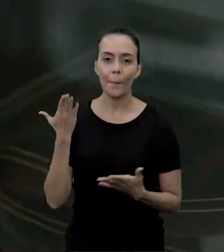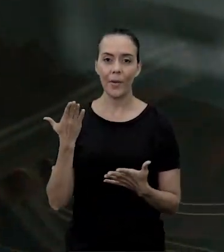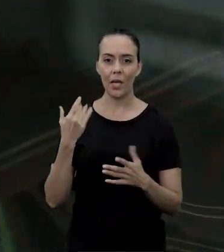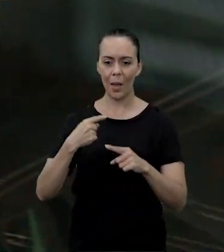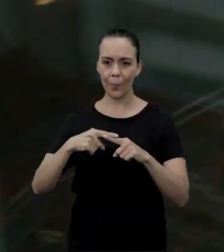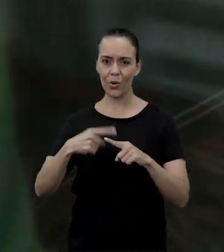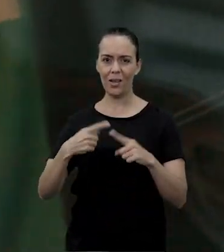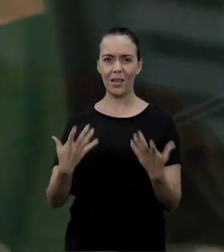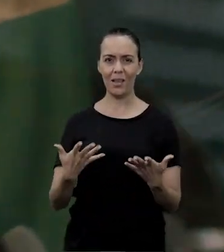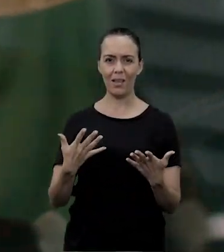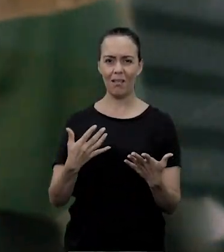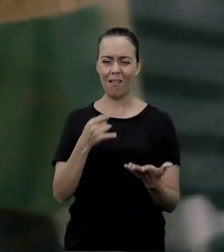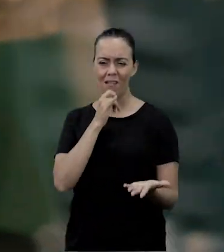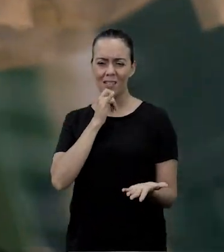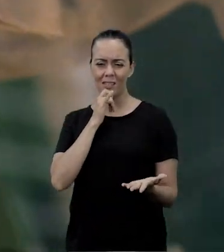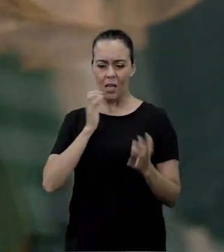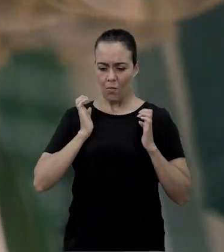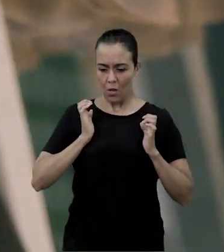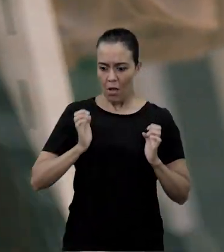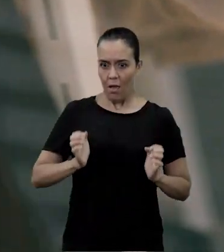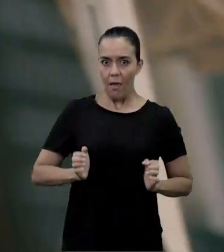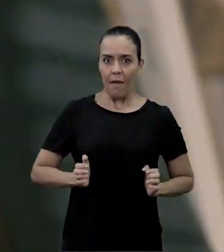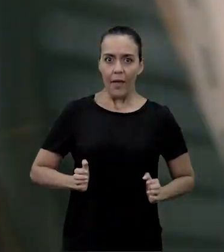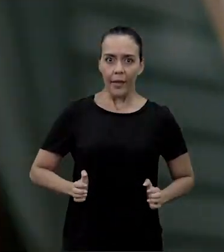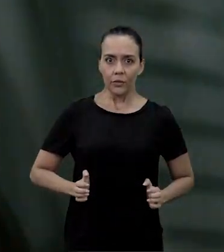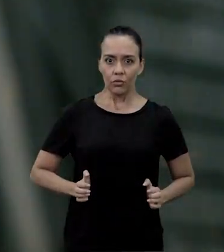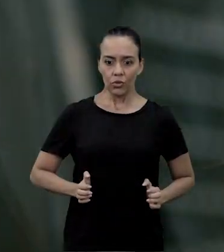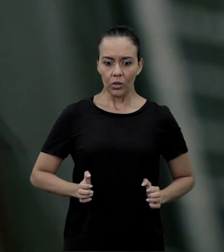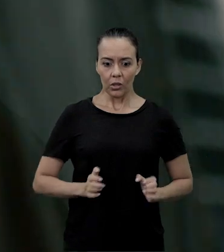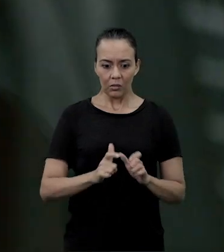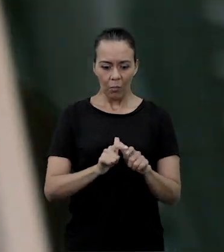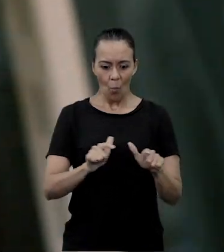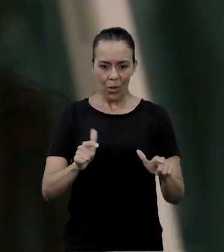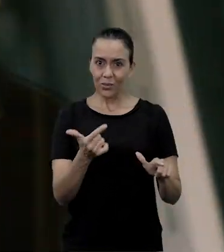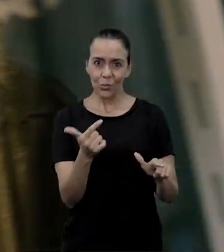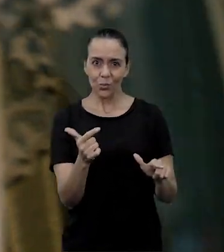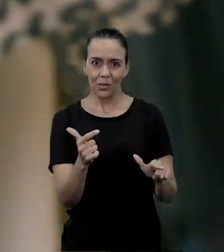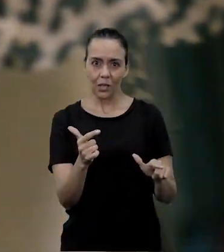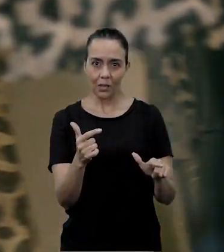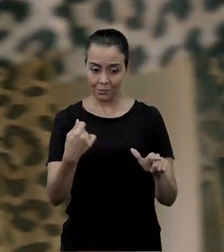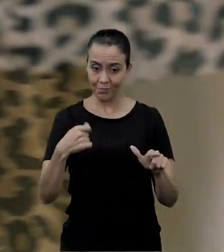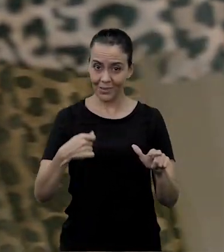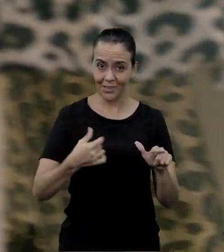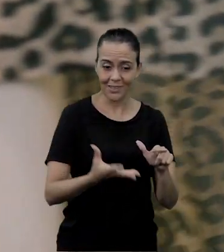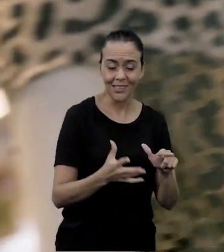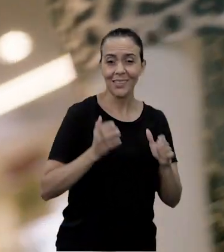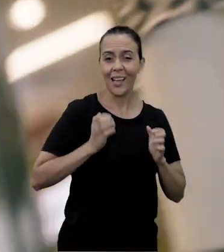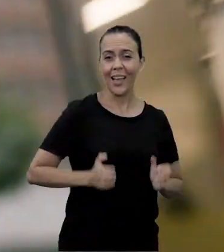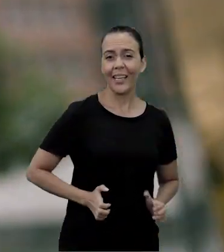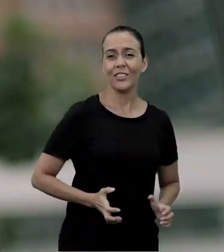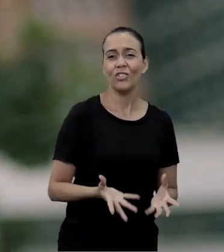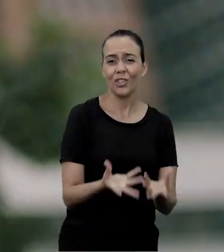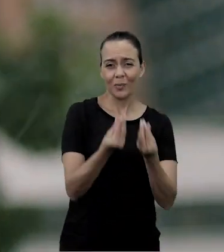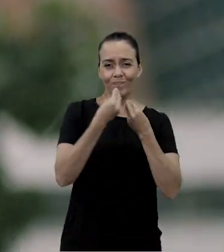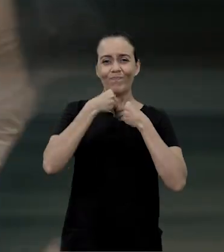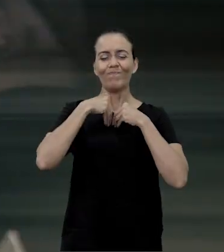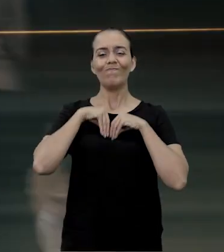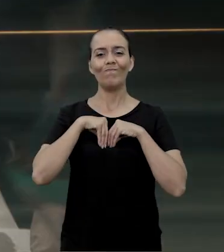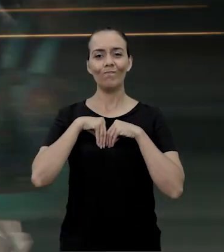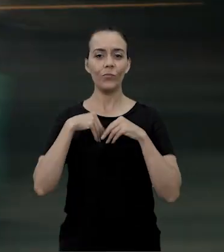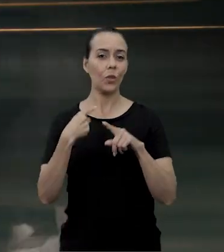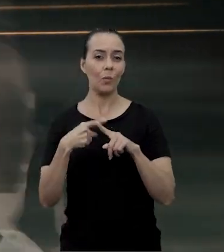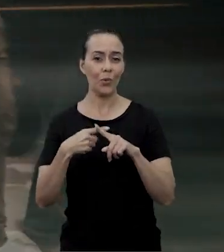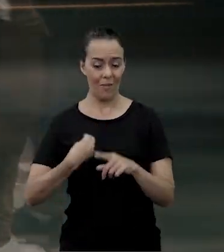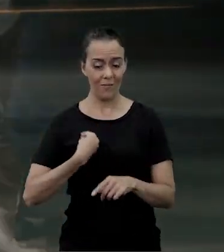um vácuo ético precisa ser preenchido com uma reconexão do homem com aquilo que lhe oferece